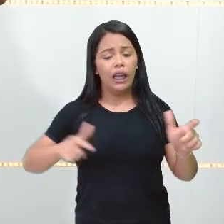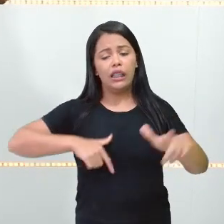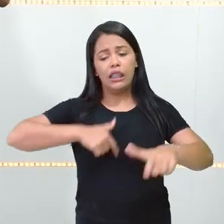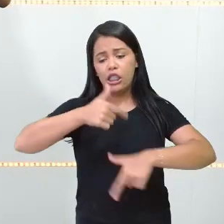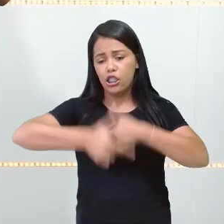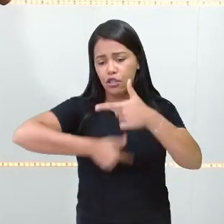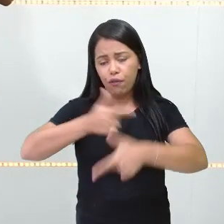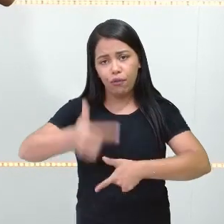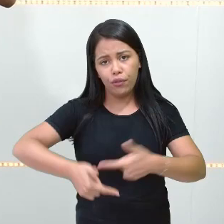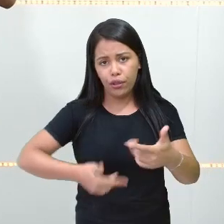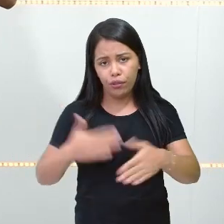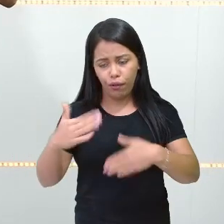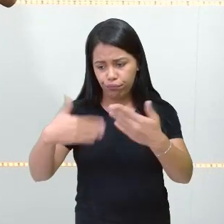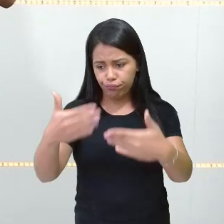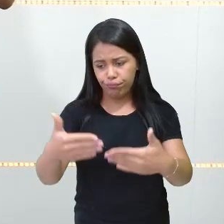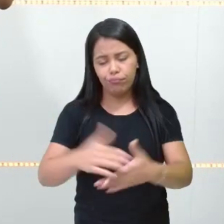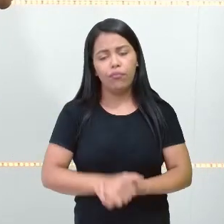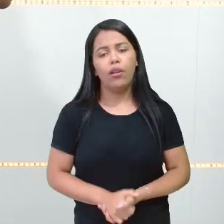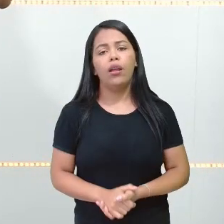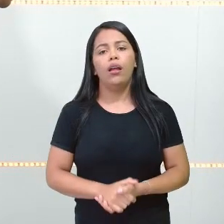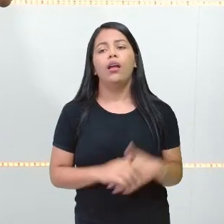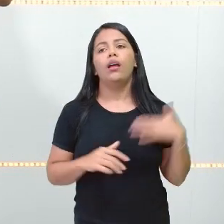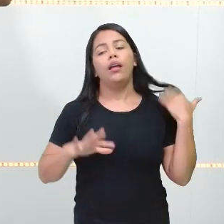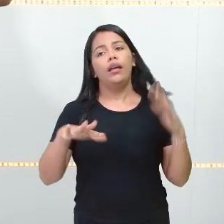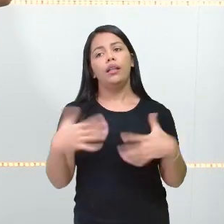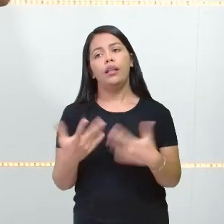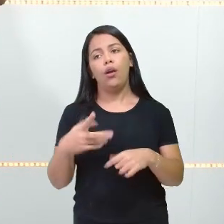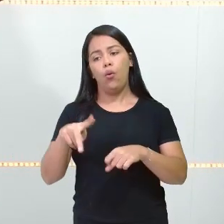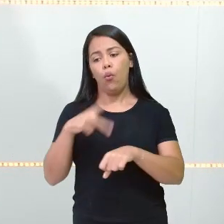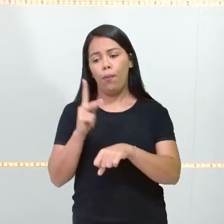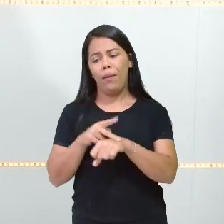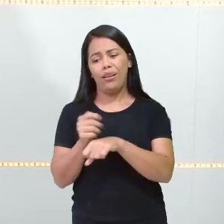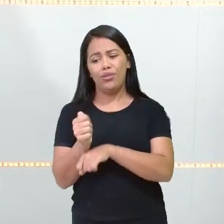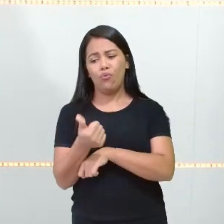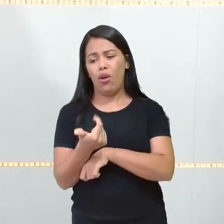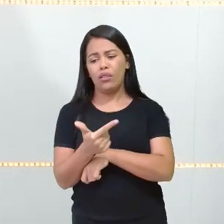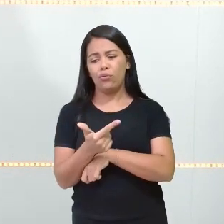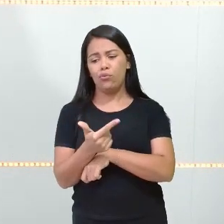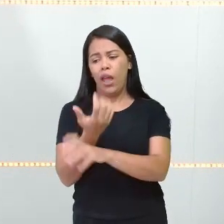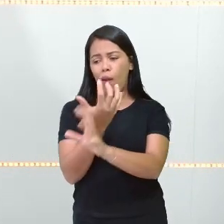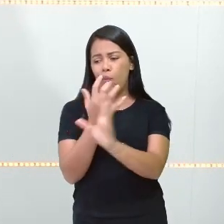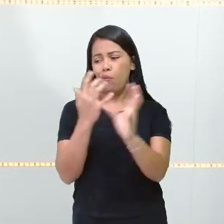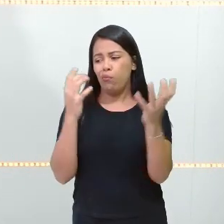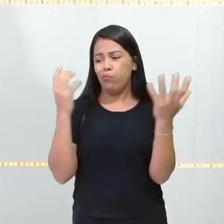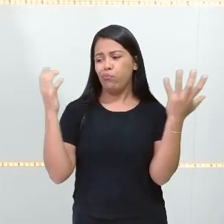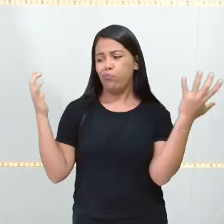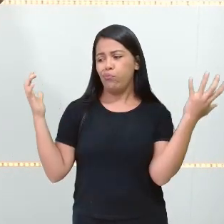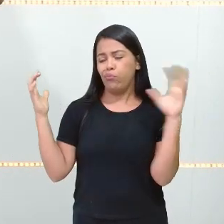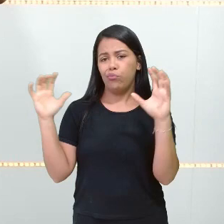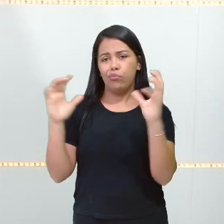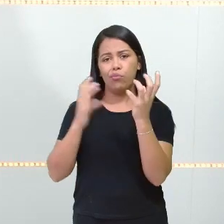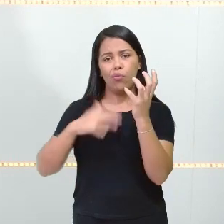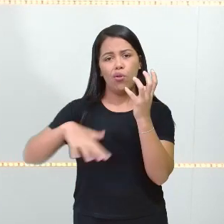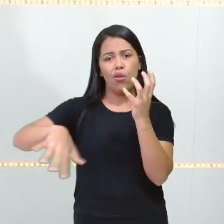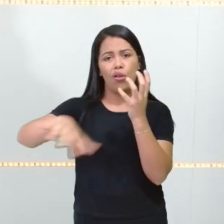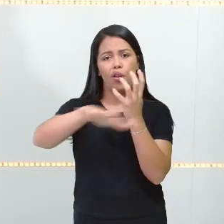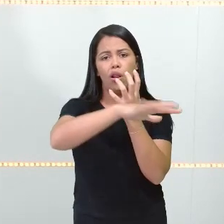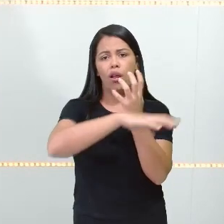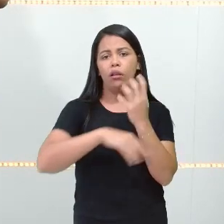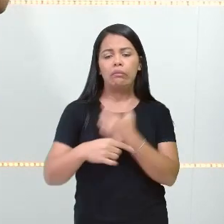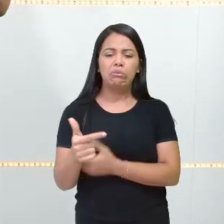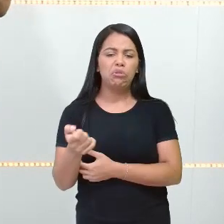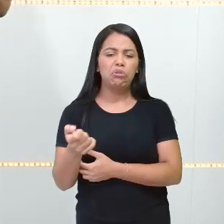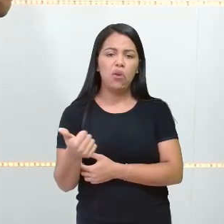país quase não possui florestas, justamente por ele ser muito cercado por